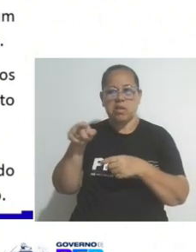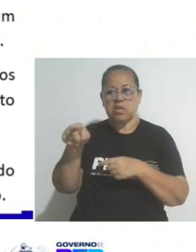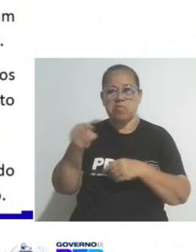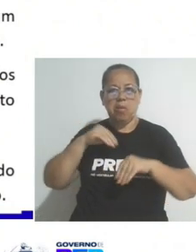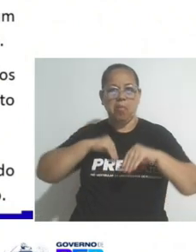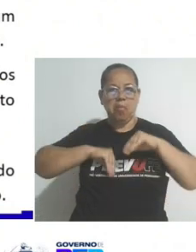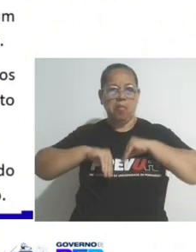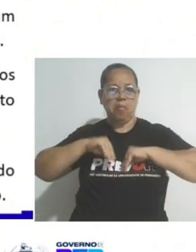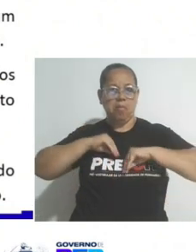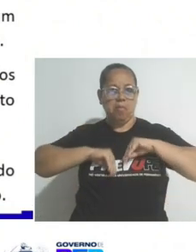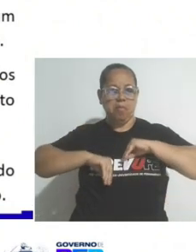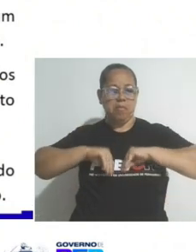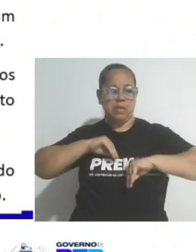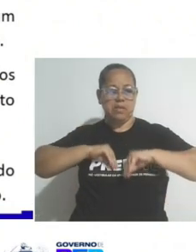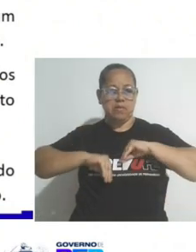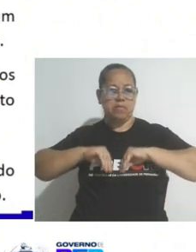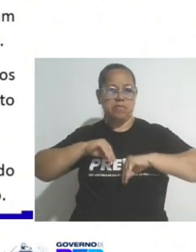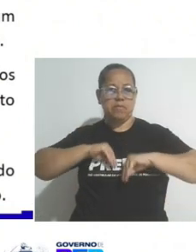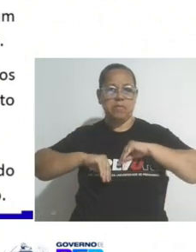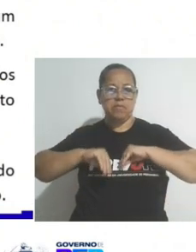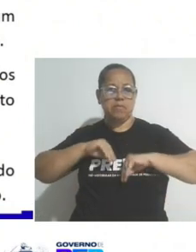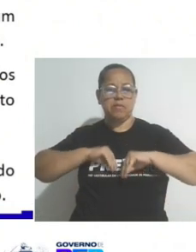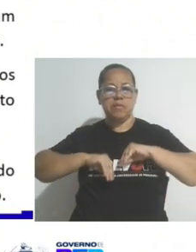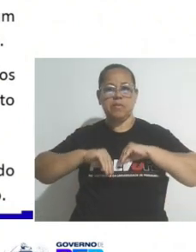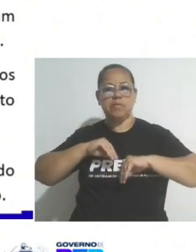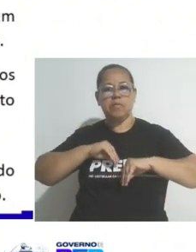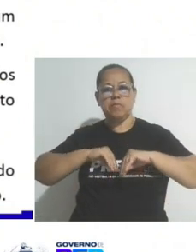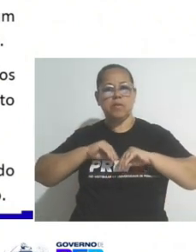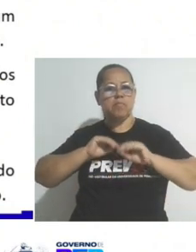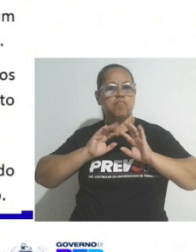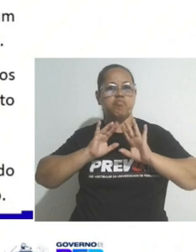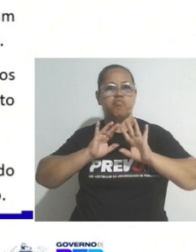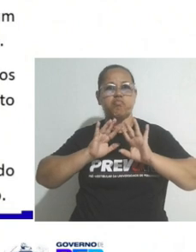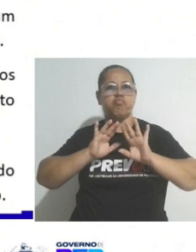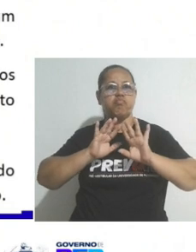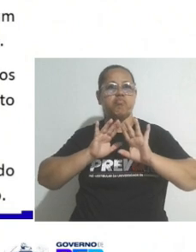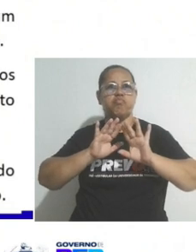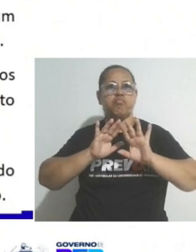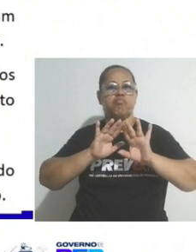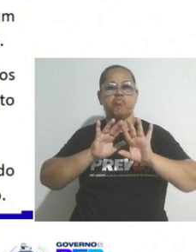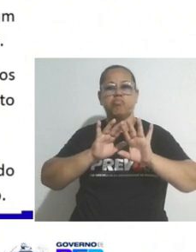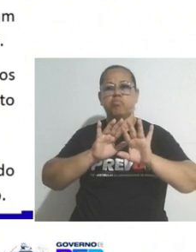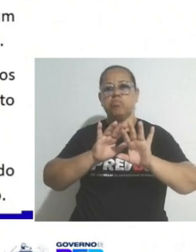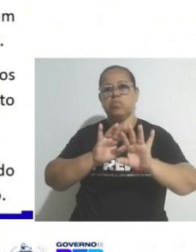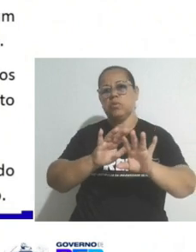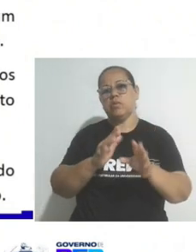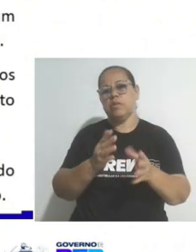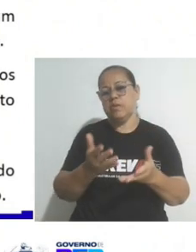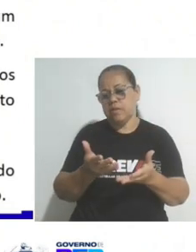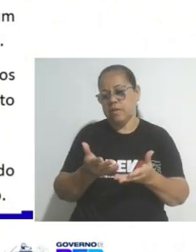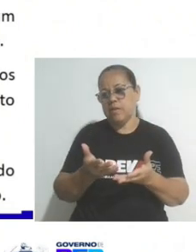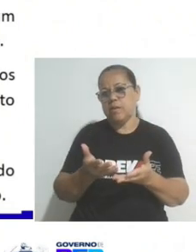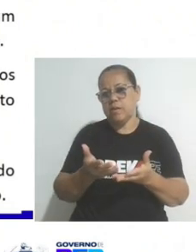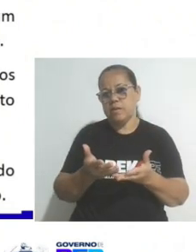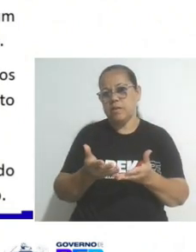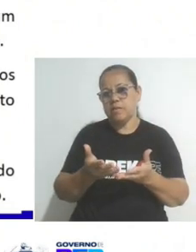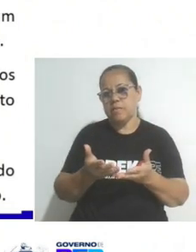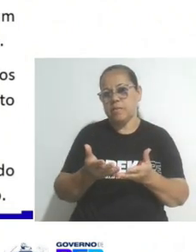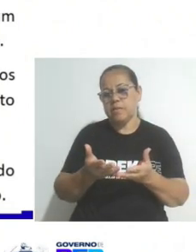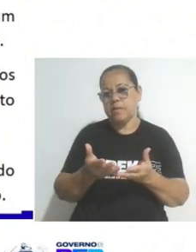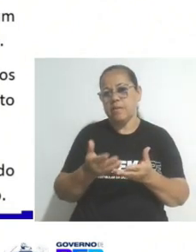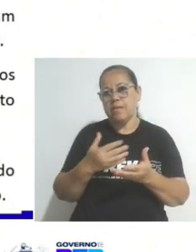depressão seguiu o bando a deslizar a mão para assegurar uma